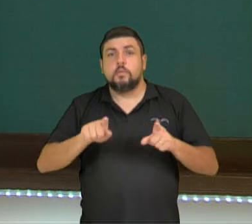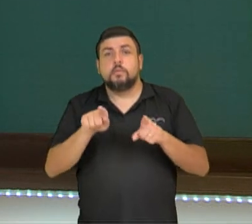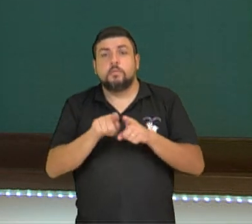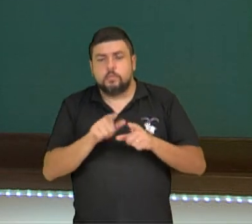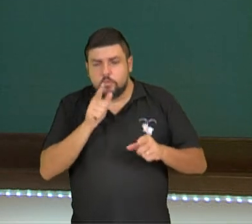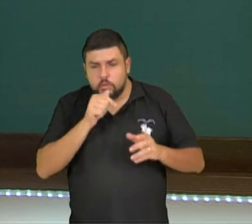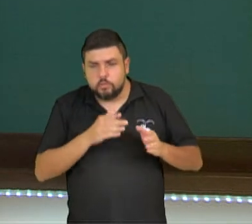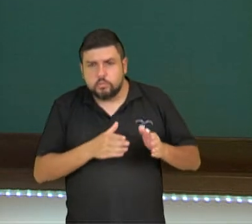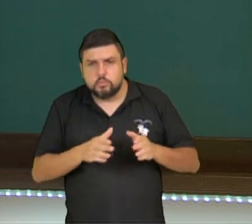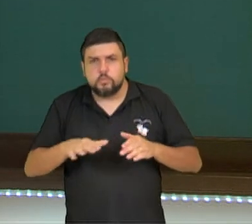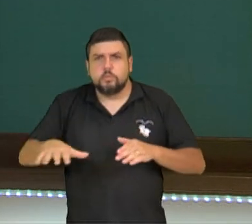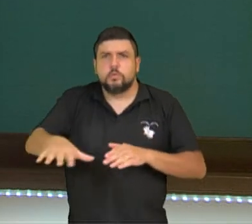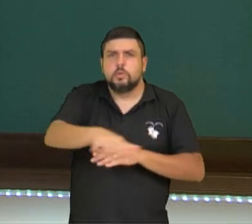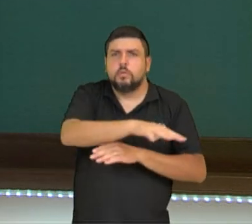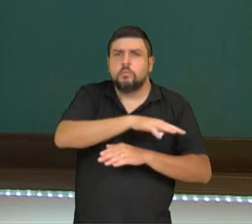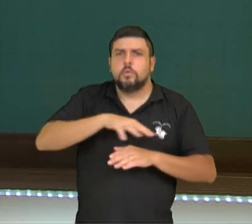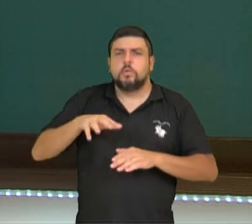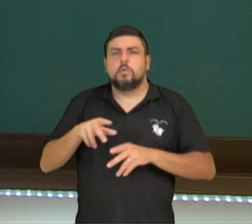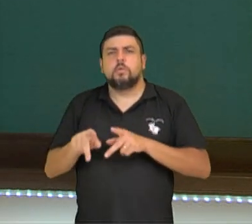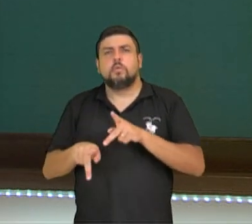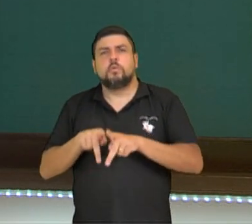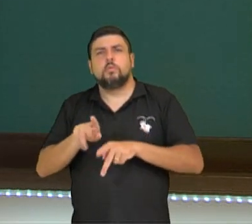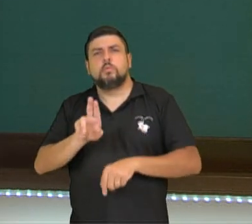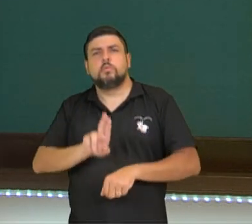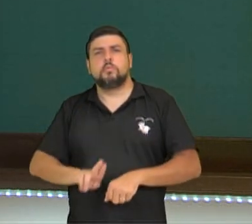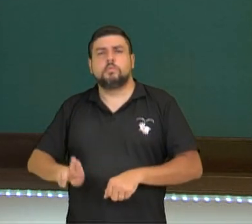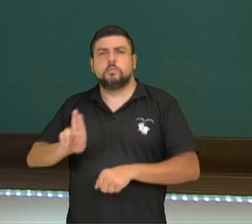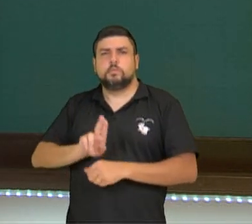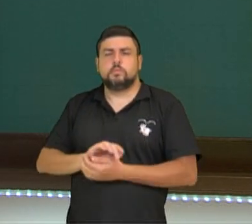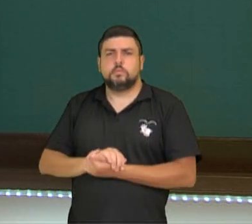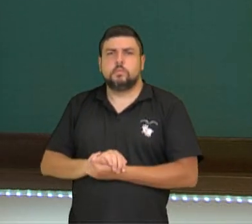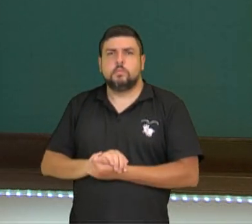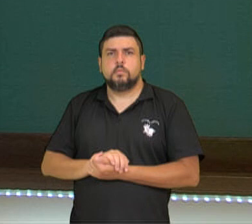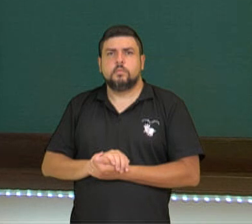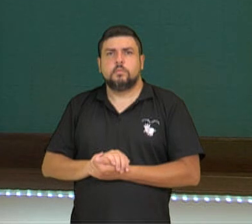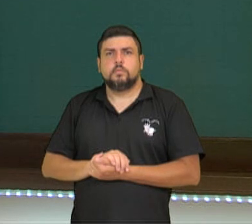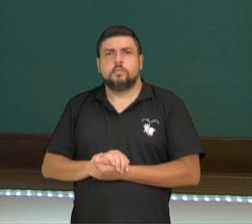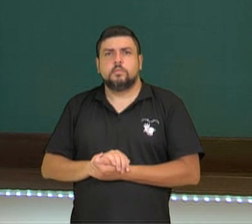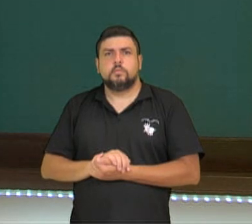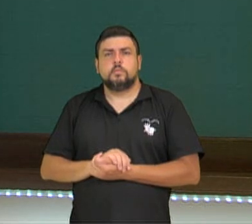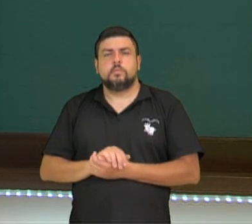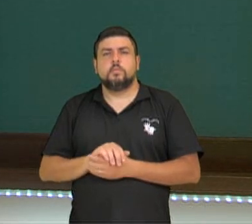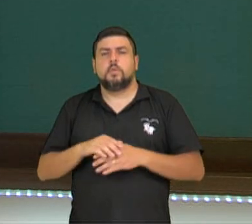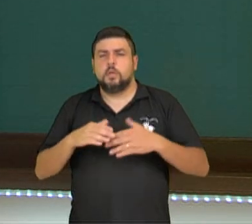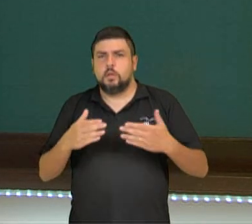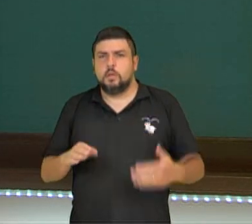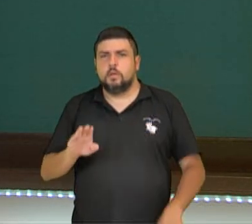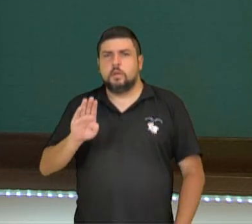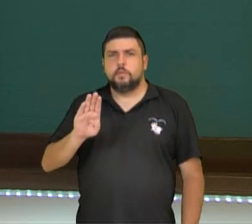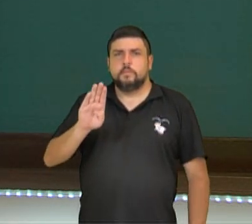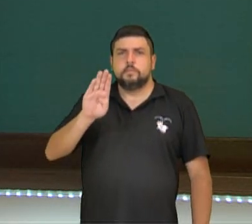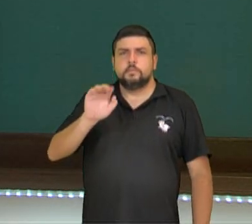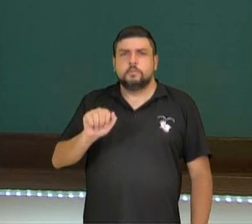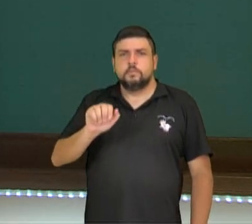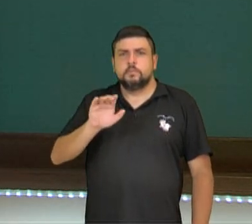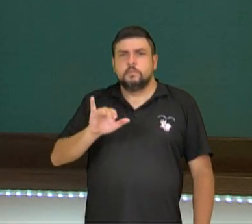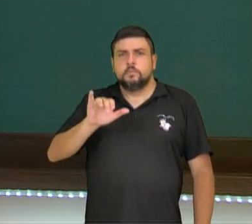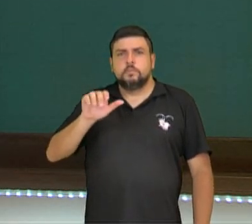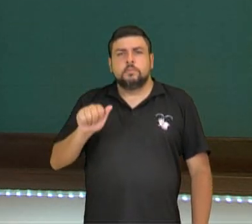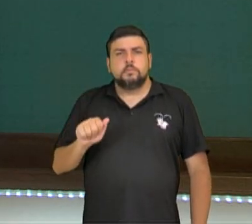rios e que é utilizada pela população. E aí, o que inclui uma bacia, o que se inclui numa bacia hidrográfica?